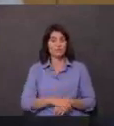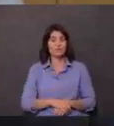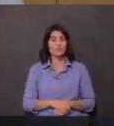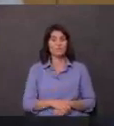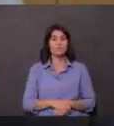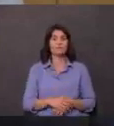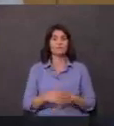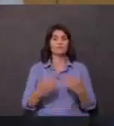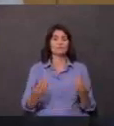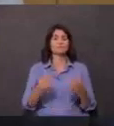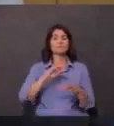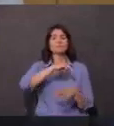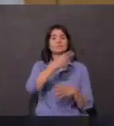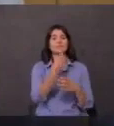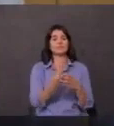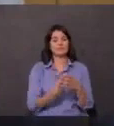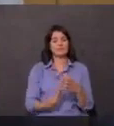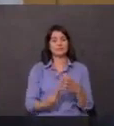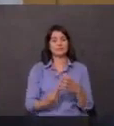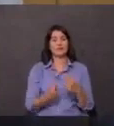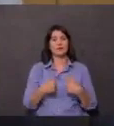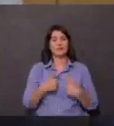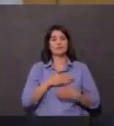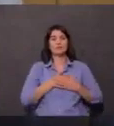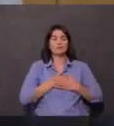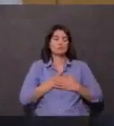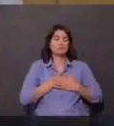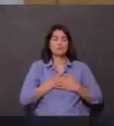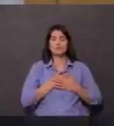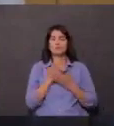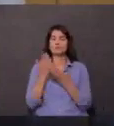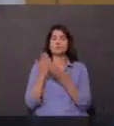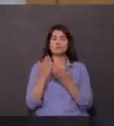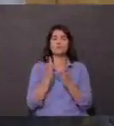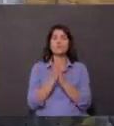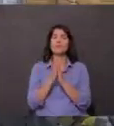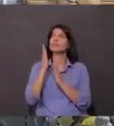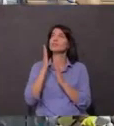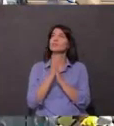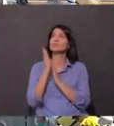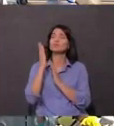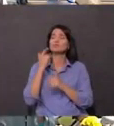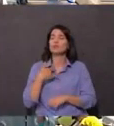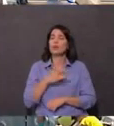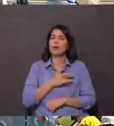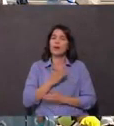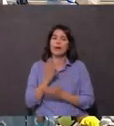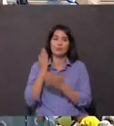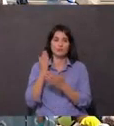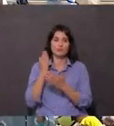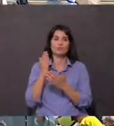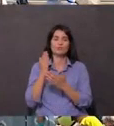Ó Santíssima Trindade, eu vos adoro. Meu Deus, eu vos amo no